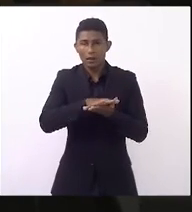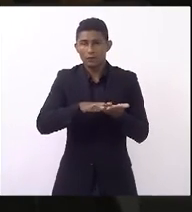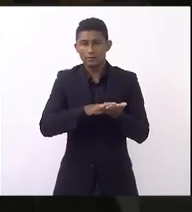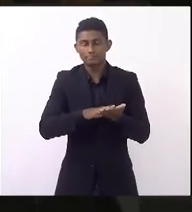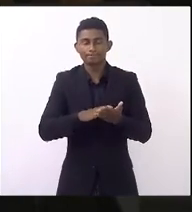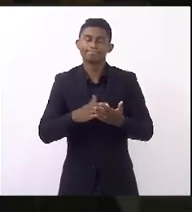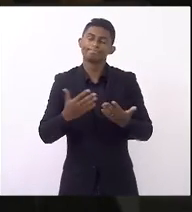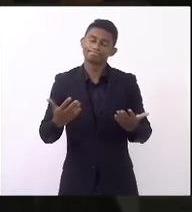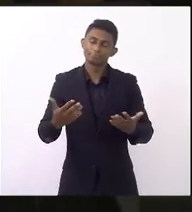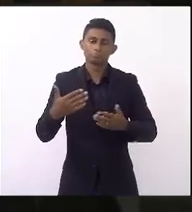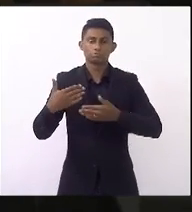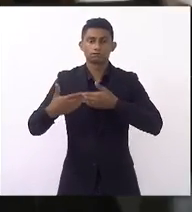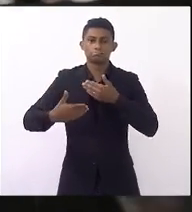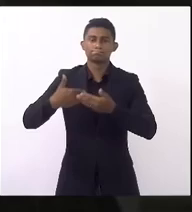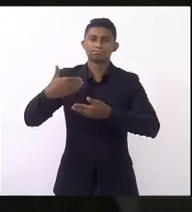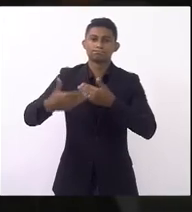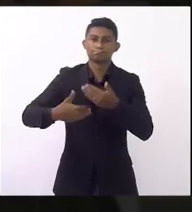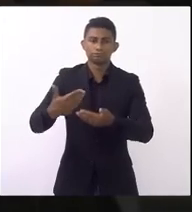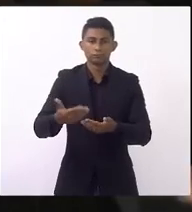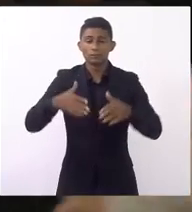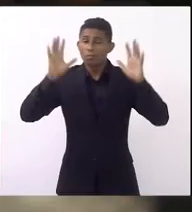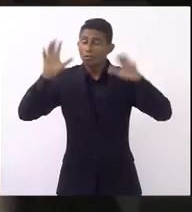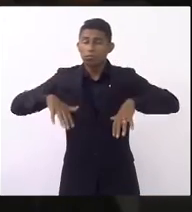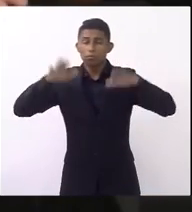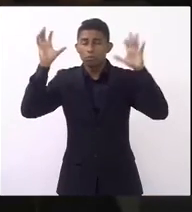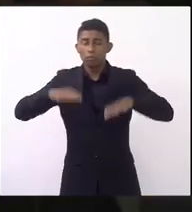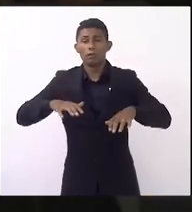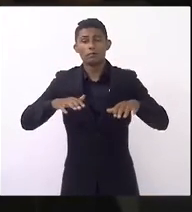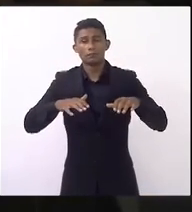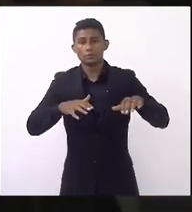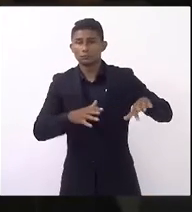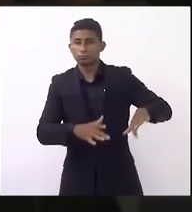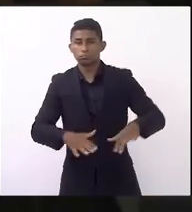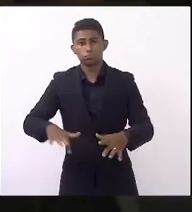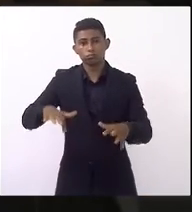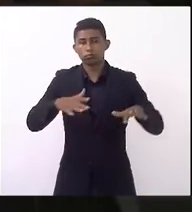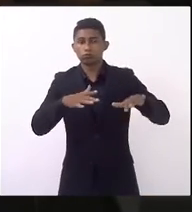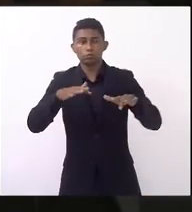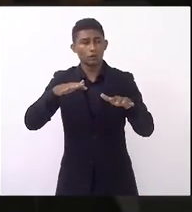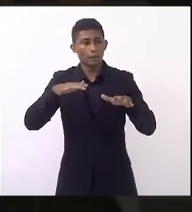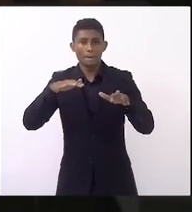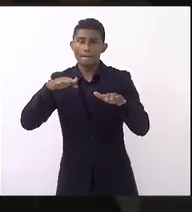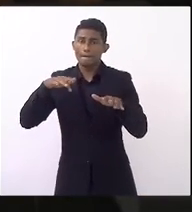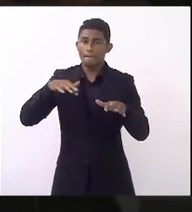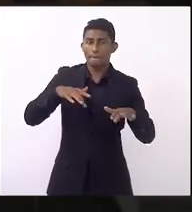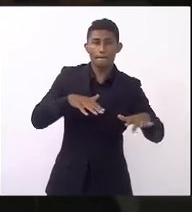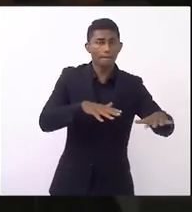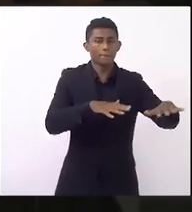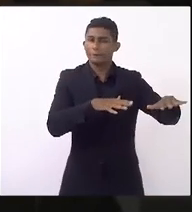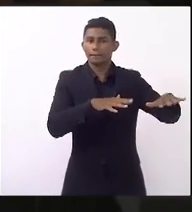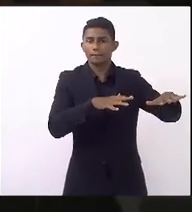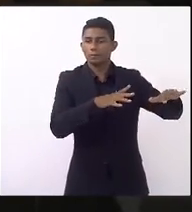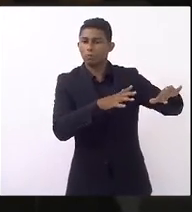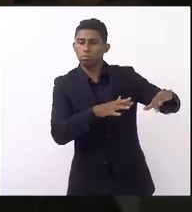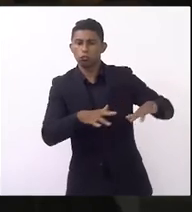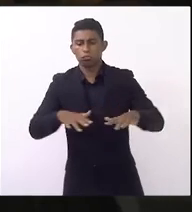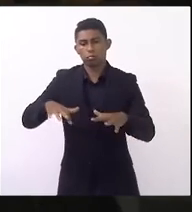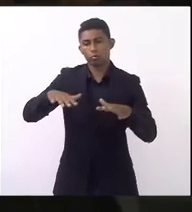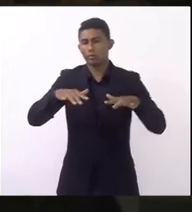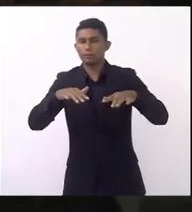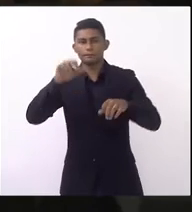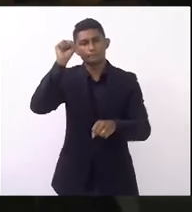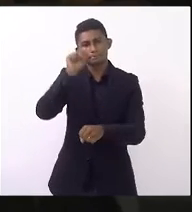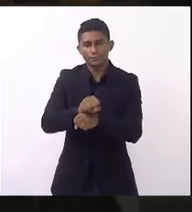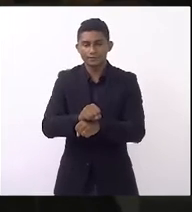afluentes, quando chegam nele, a água não vai para lugar nenhum, retorna. Foi o que aconteceu agora